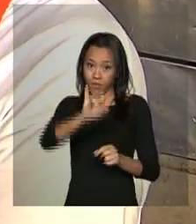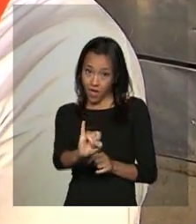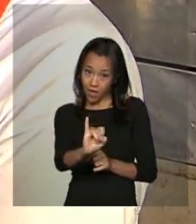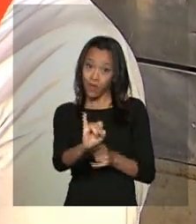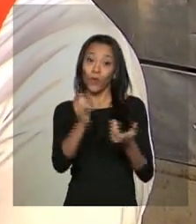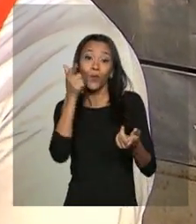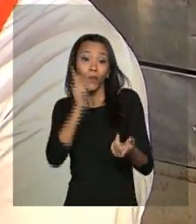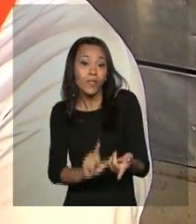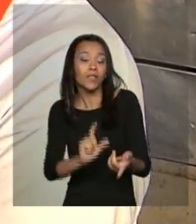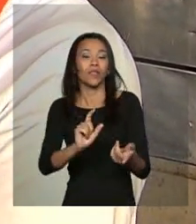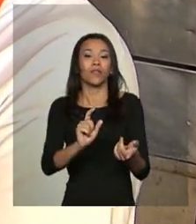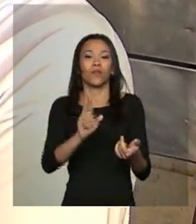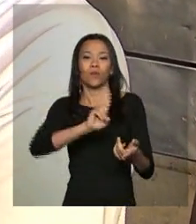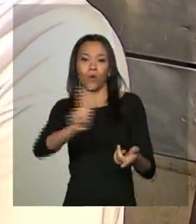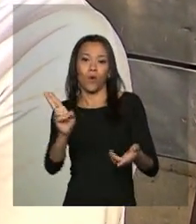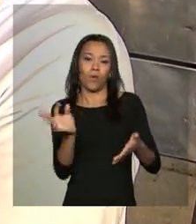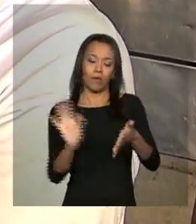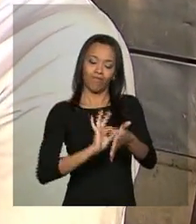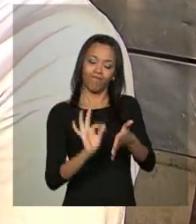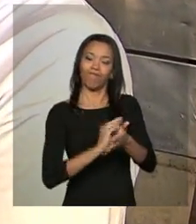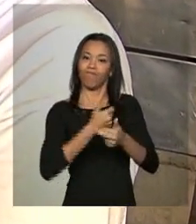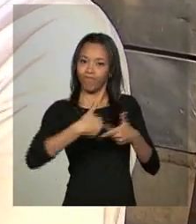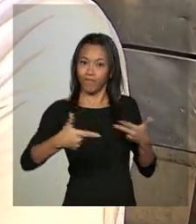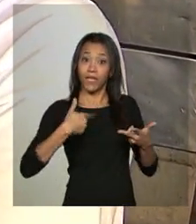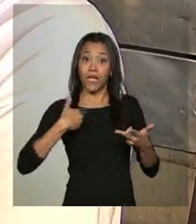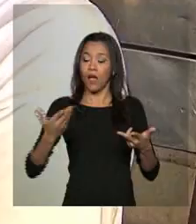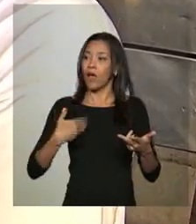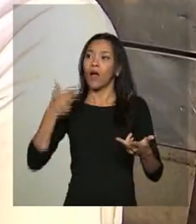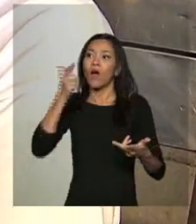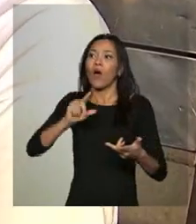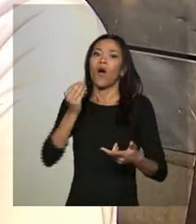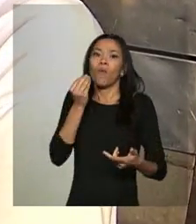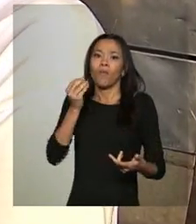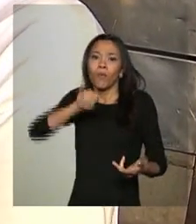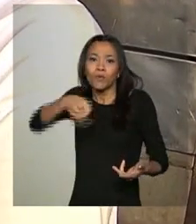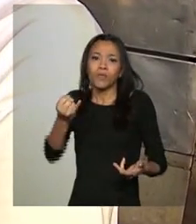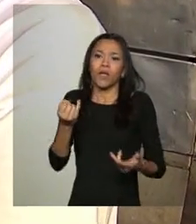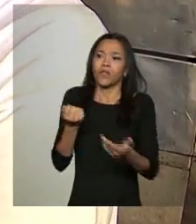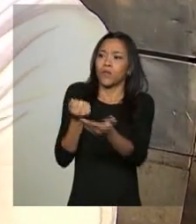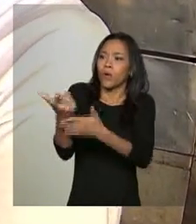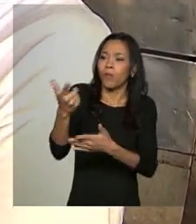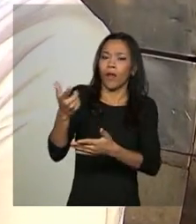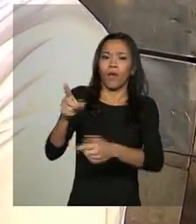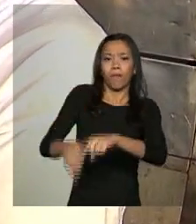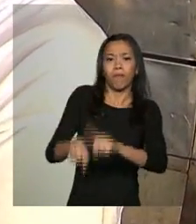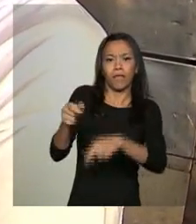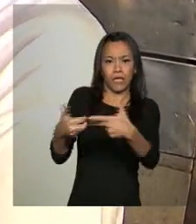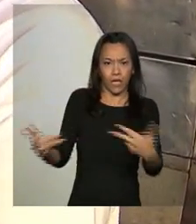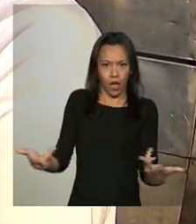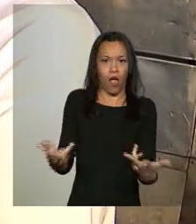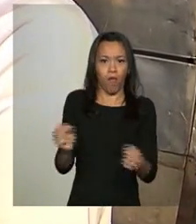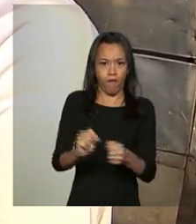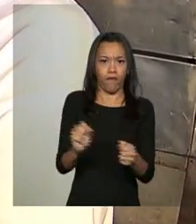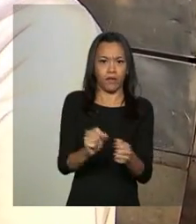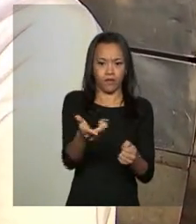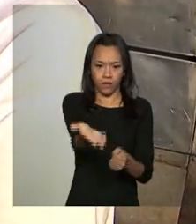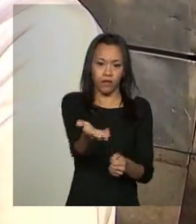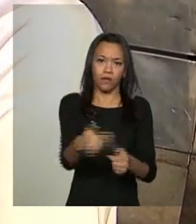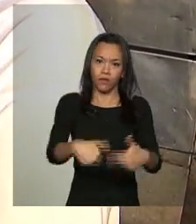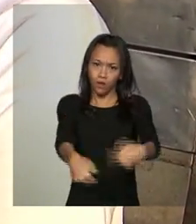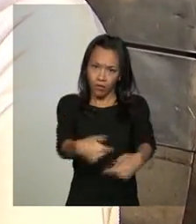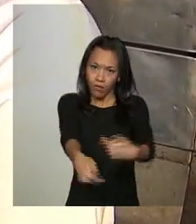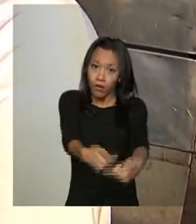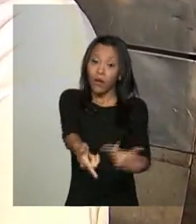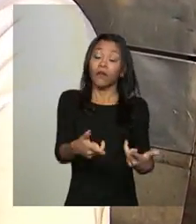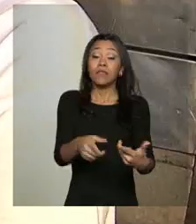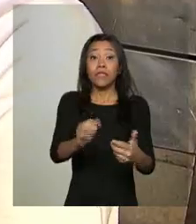MEI. A importância é que as portas se abriram, né? Na compra de material, já dá para me comprar uma quantidade maior. E